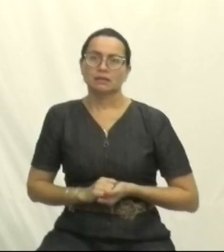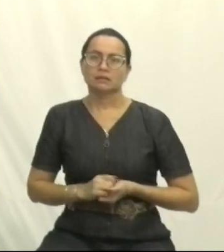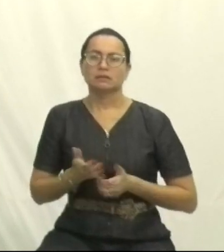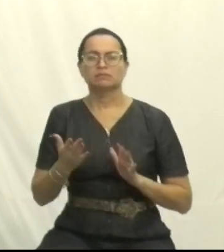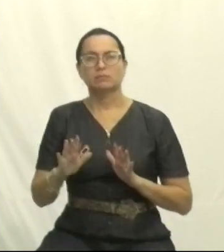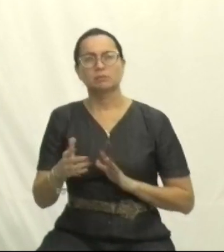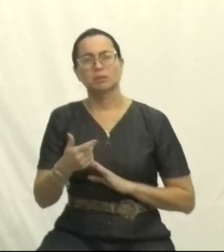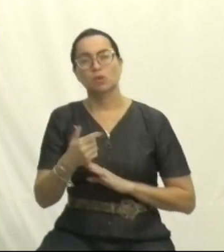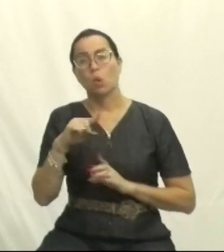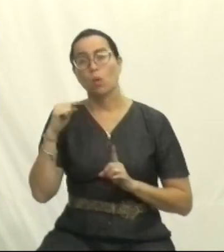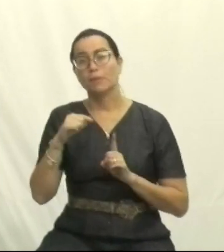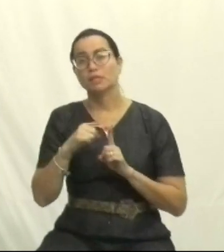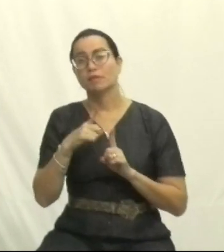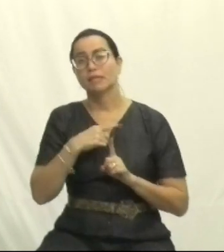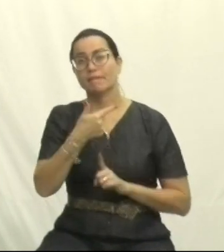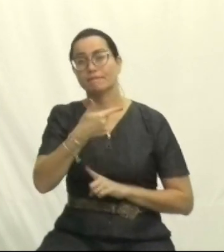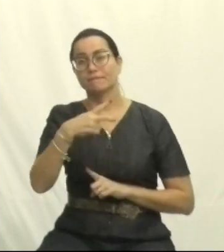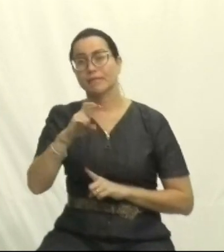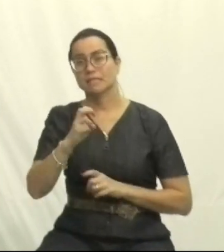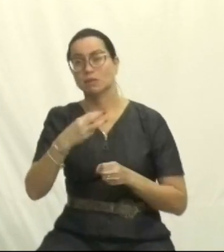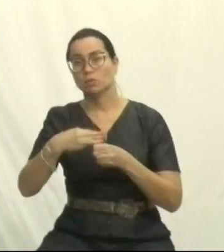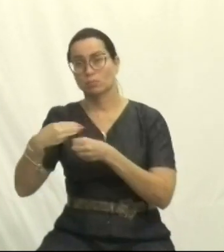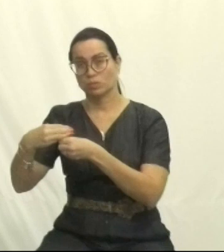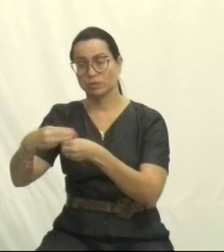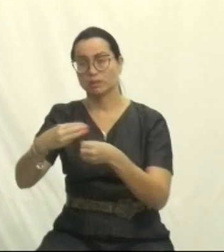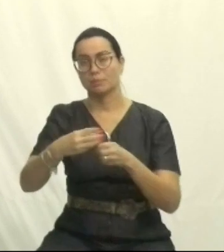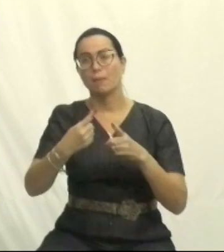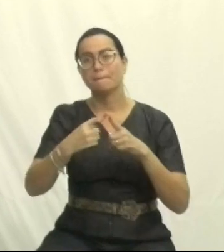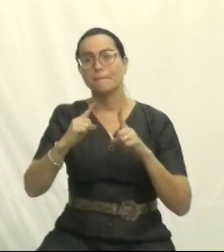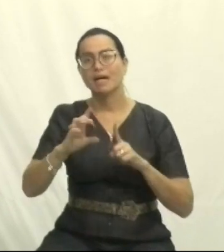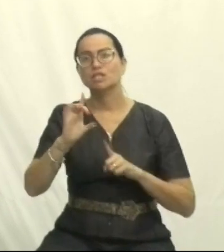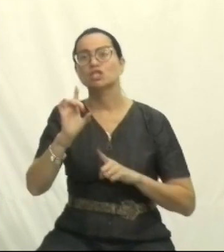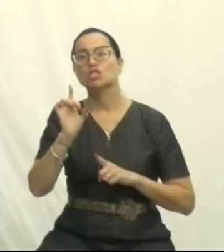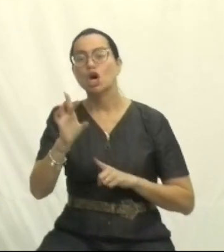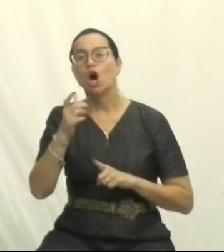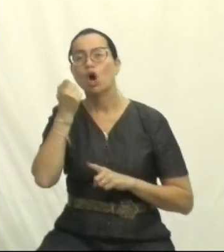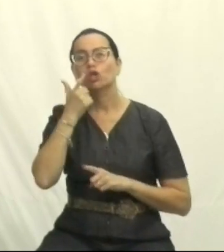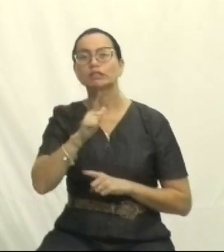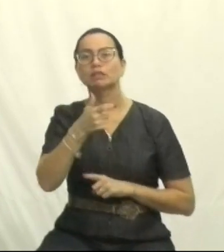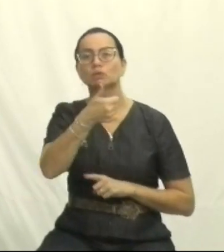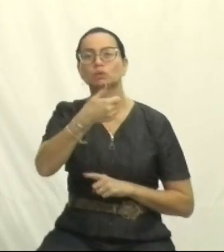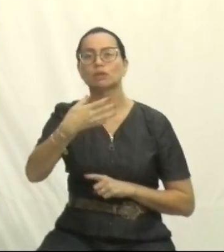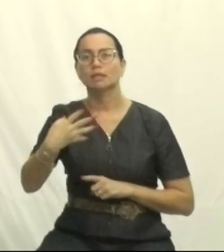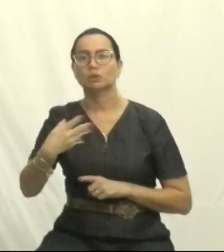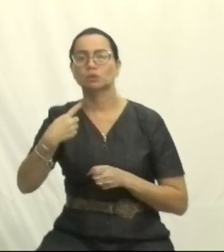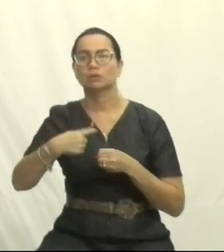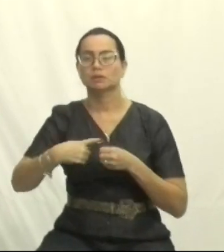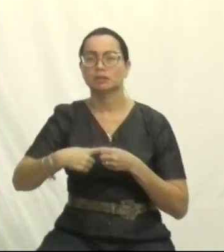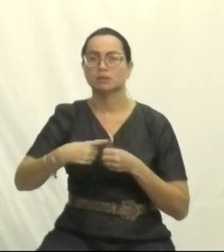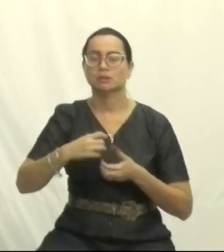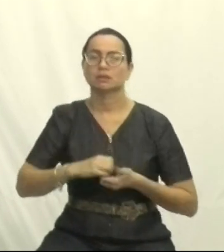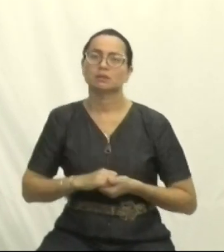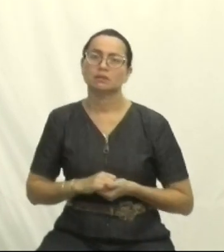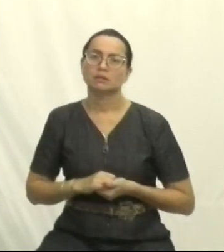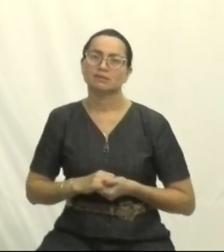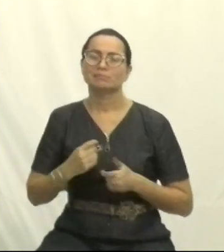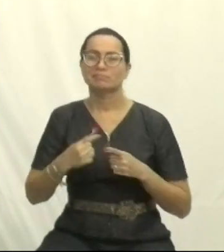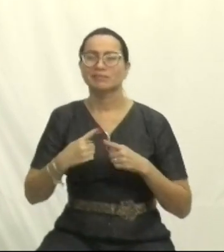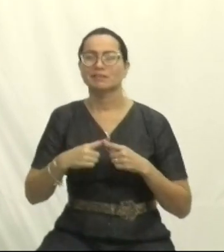municípios, né? Nós formamos 14, em 14 cidades, porque aí o segundo semestre foi atribulado em questão de